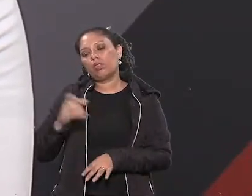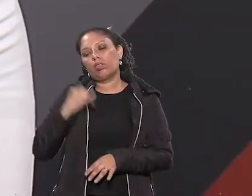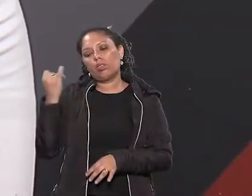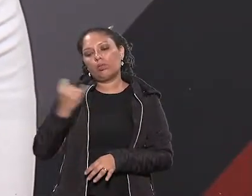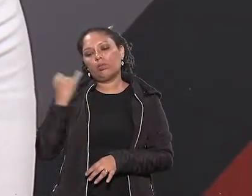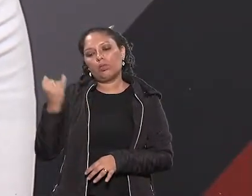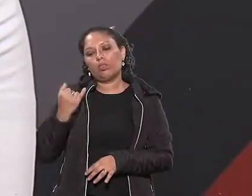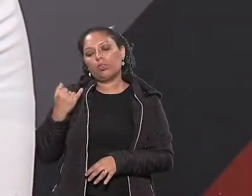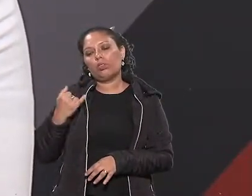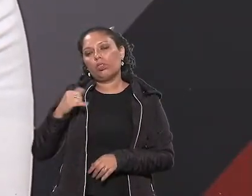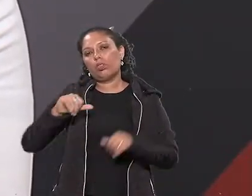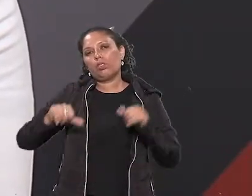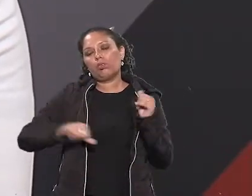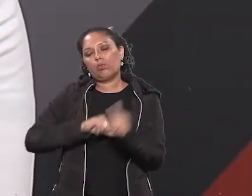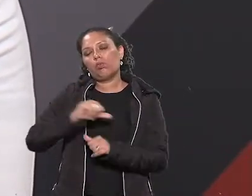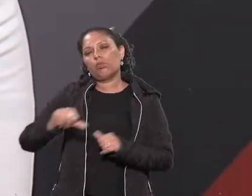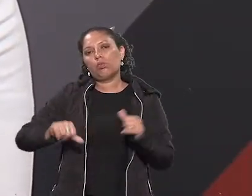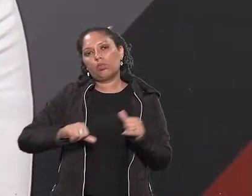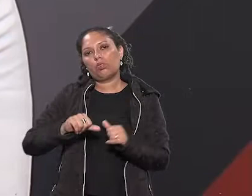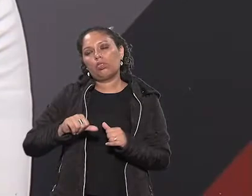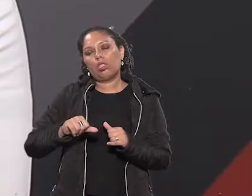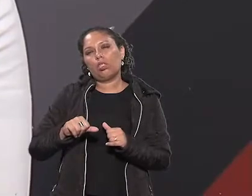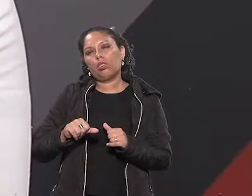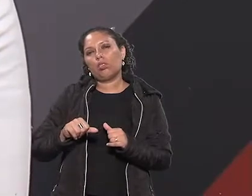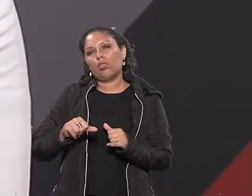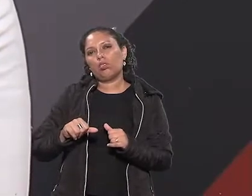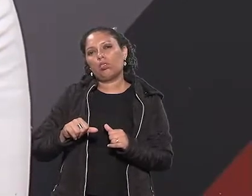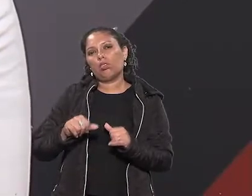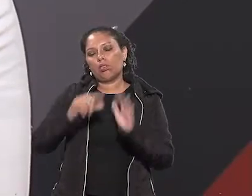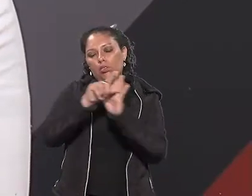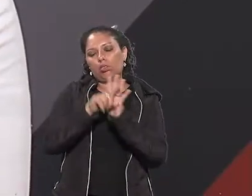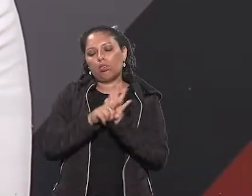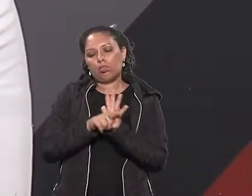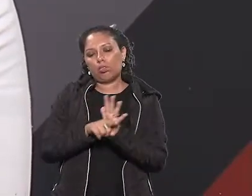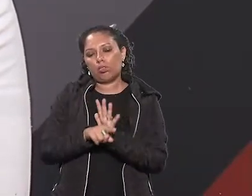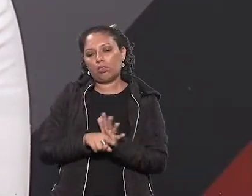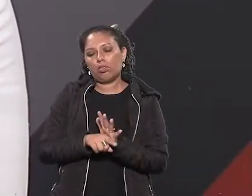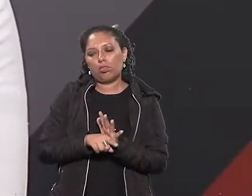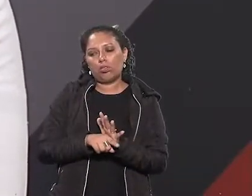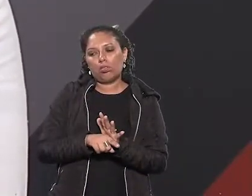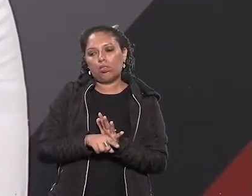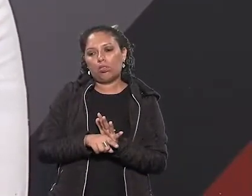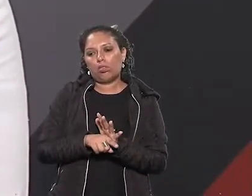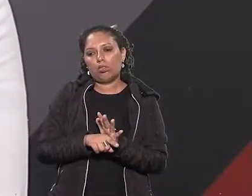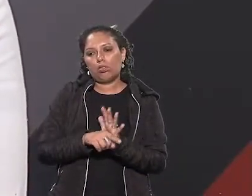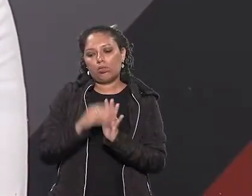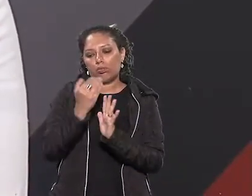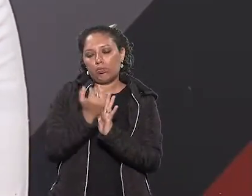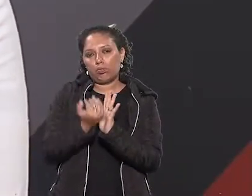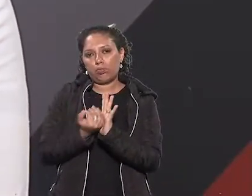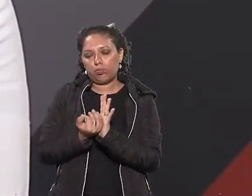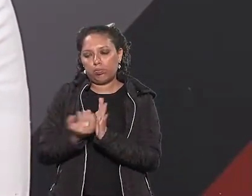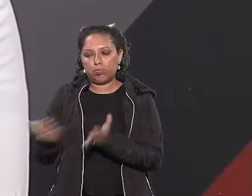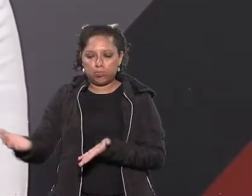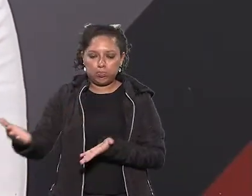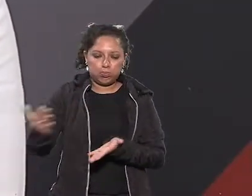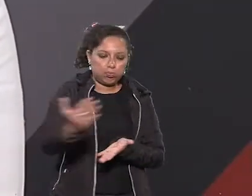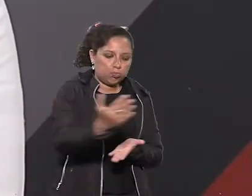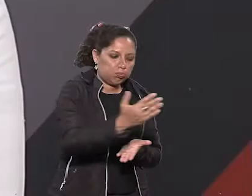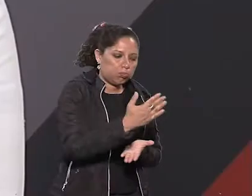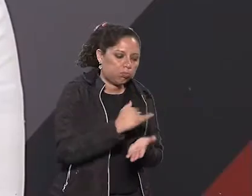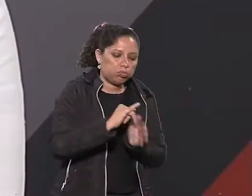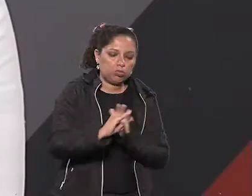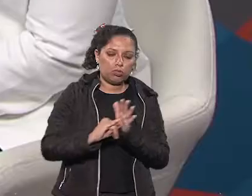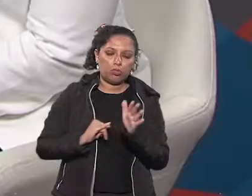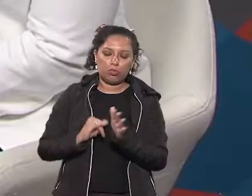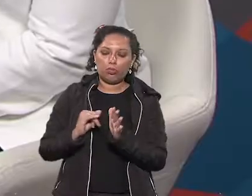como vital para o Estado, é o aperfeiçoamento e a fiscalização e o controle das receitas de arrecadação de petróleo,